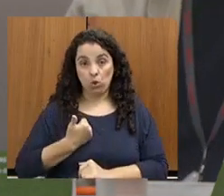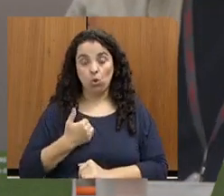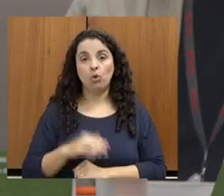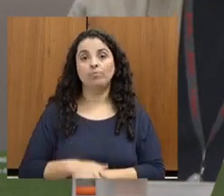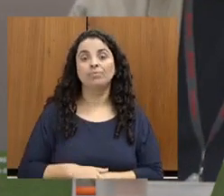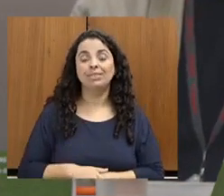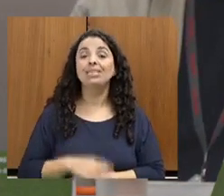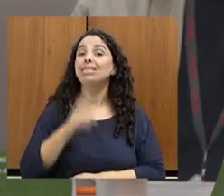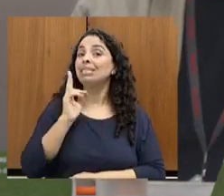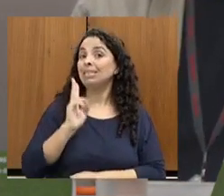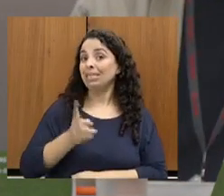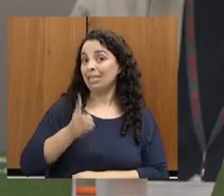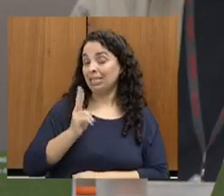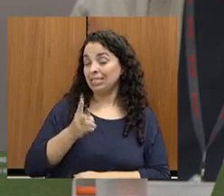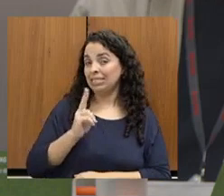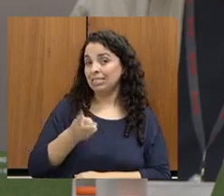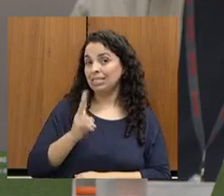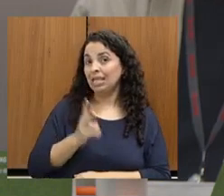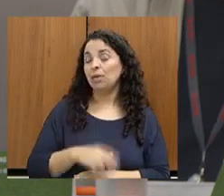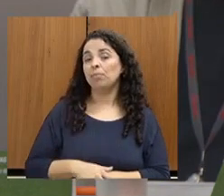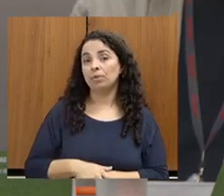alunos da sala e da escola,